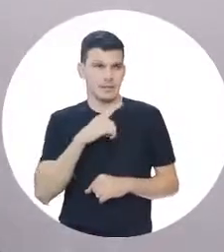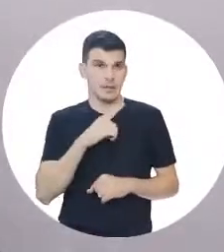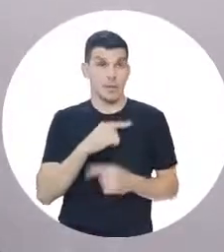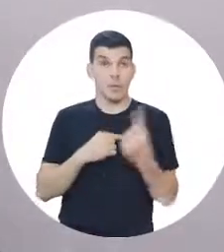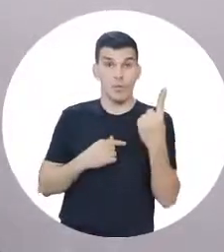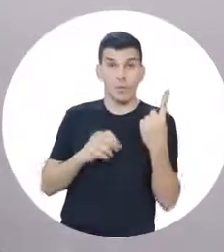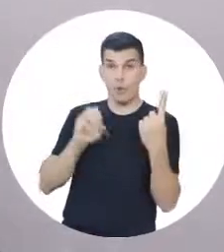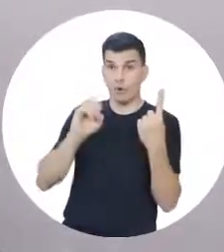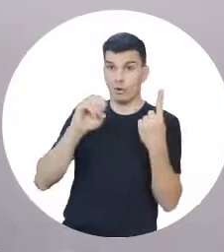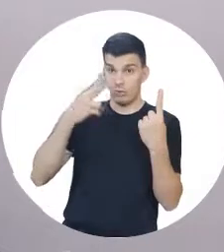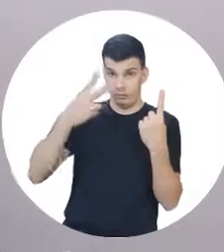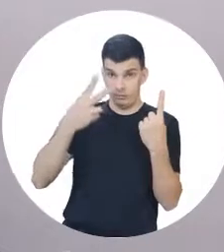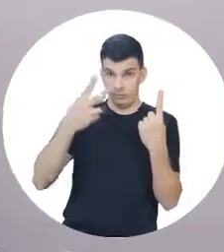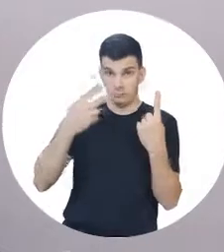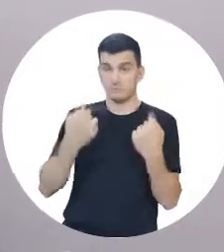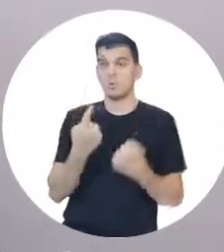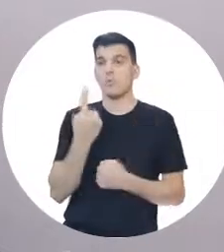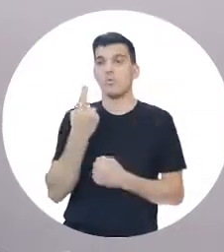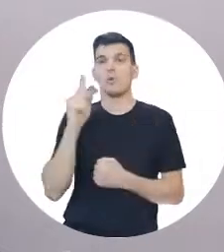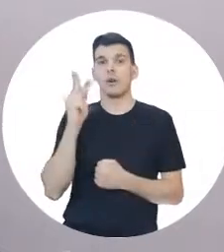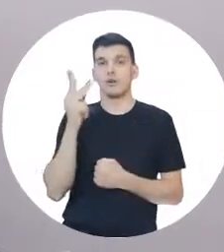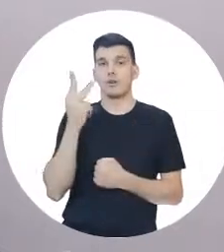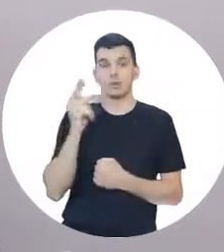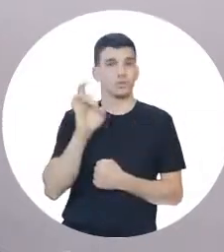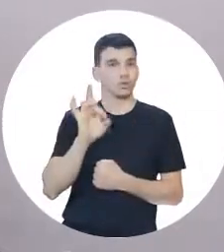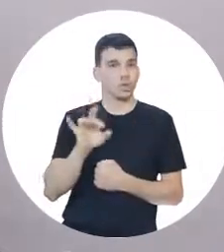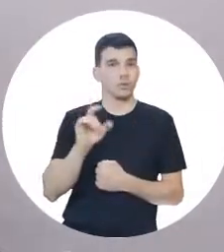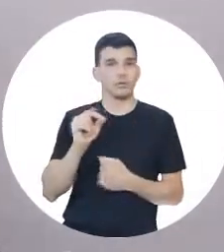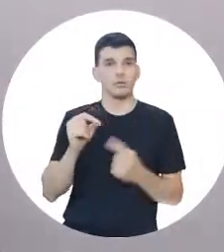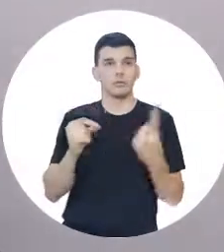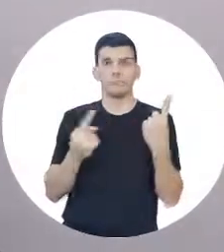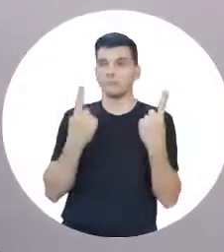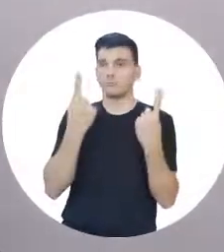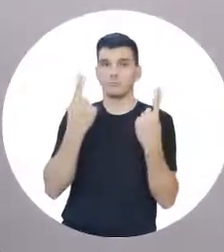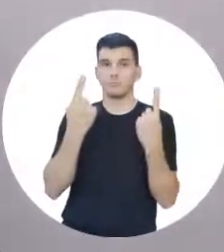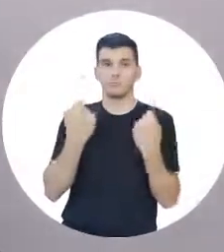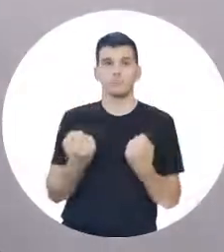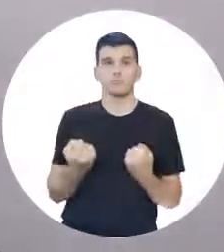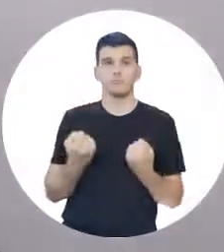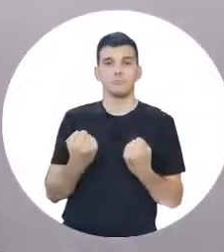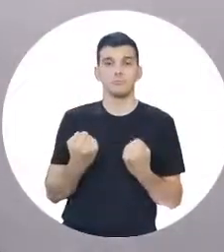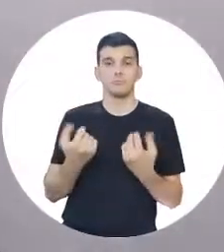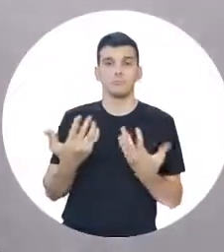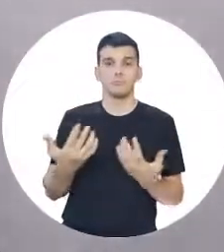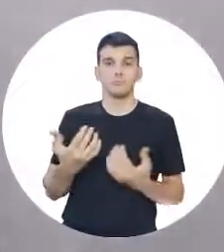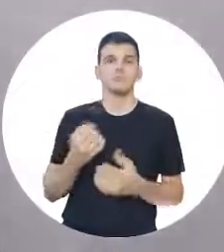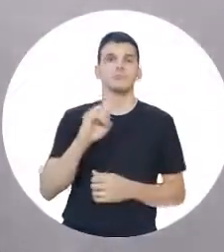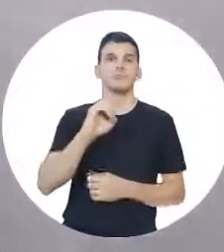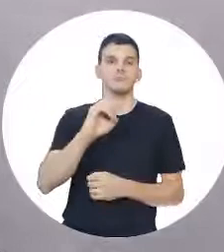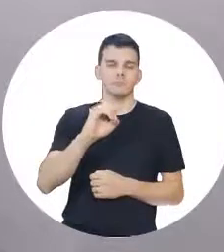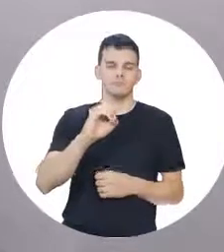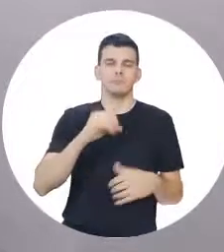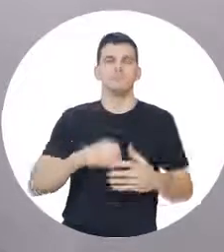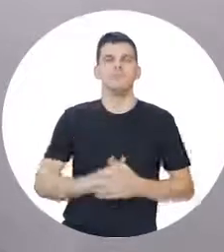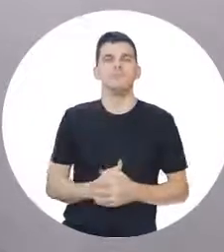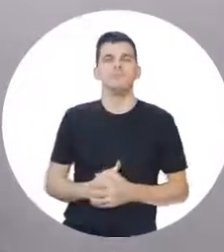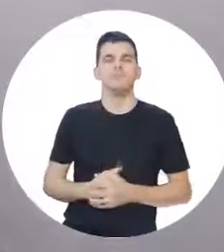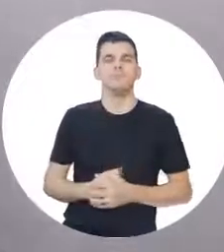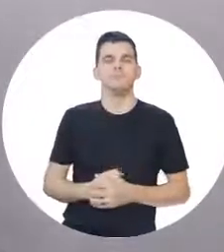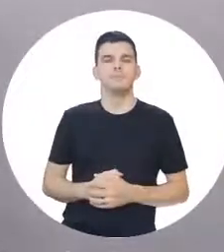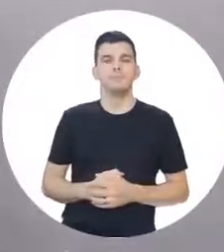Se eu tenho um oxigênio só e um hidrogênio só, subtraindo um dos dois, vai dar igual a